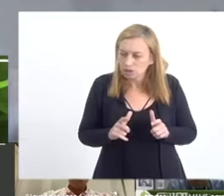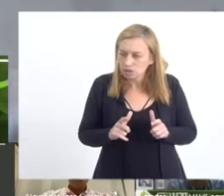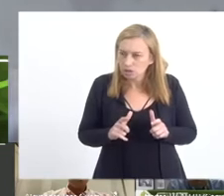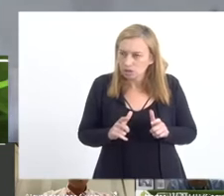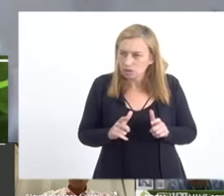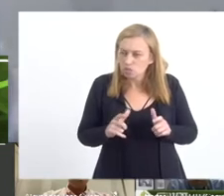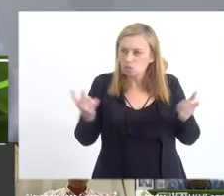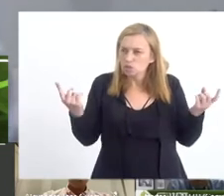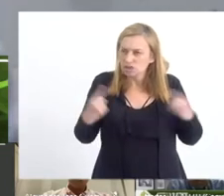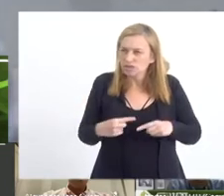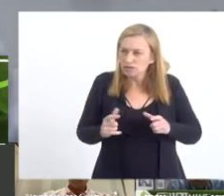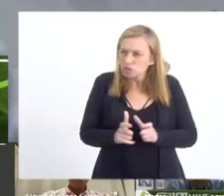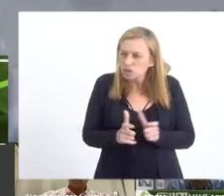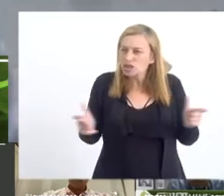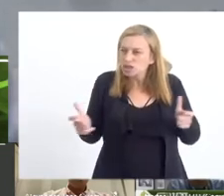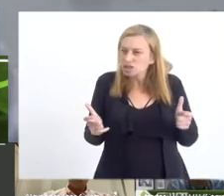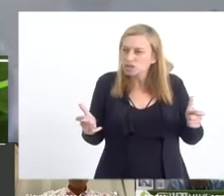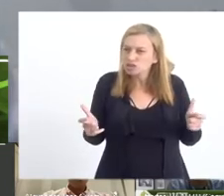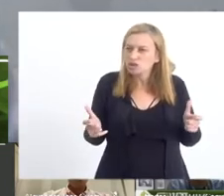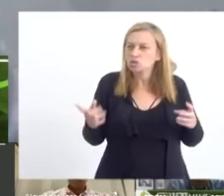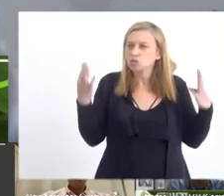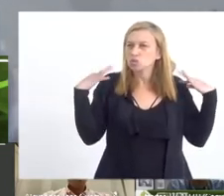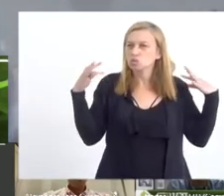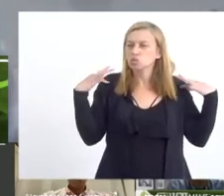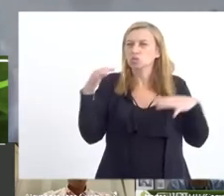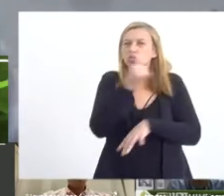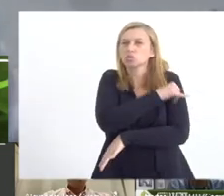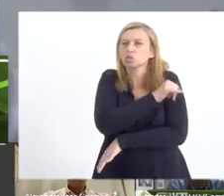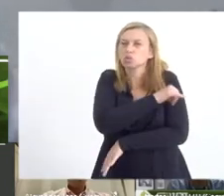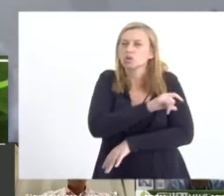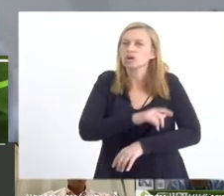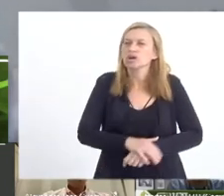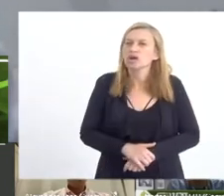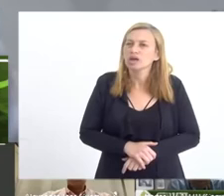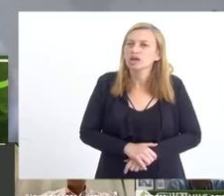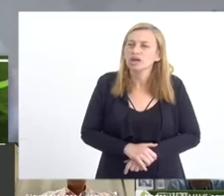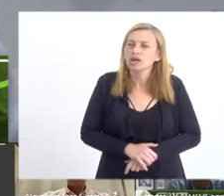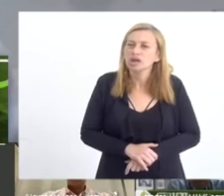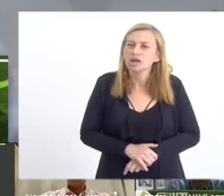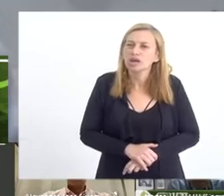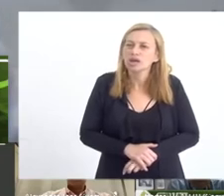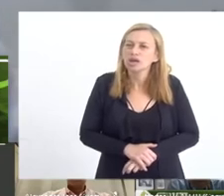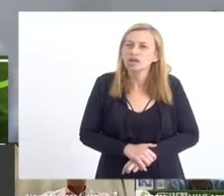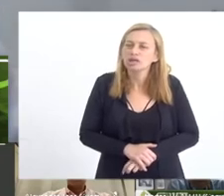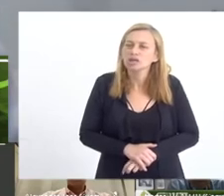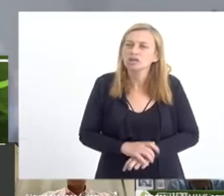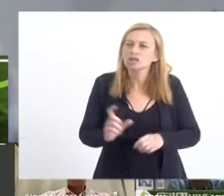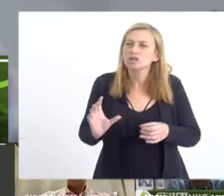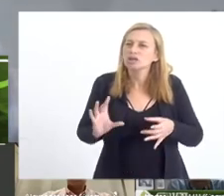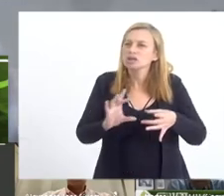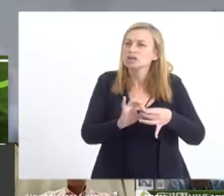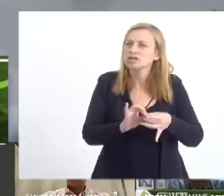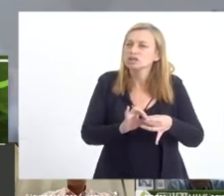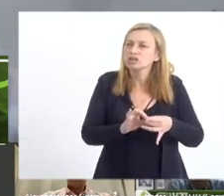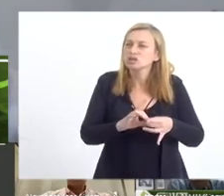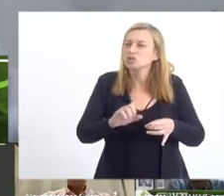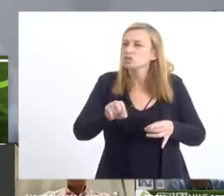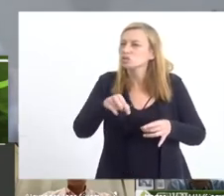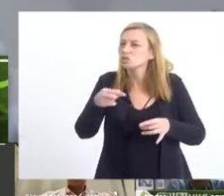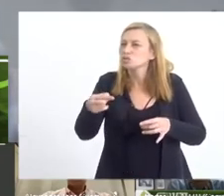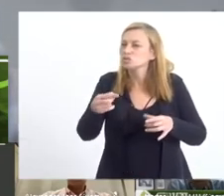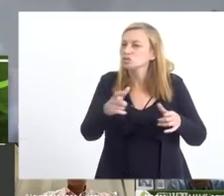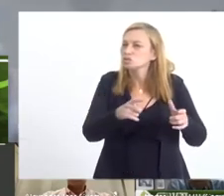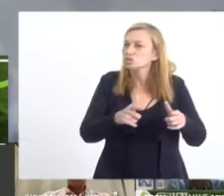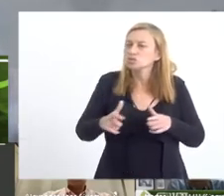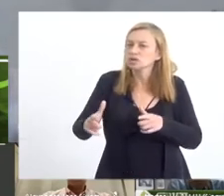com um desafio, é um desafio pelo turismo do Rio de Janeiro, é a malha, a conectividade com o resto da América